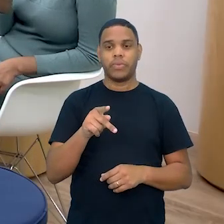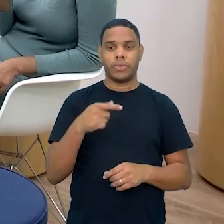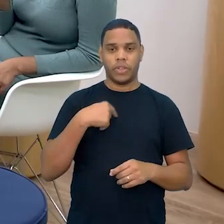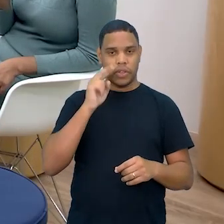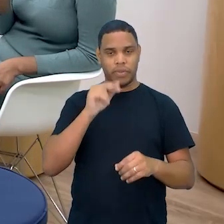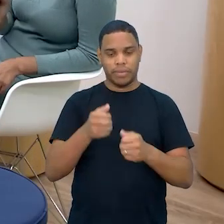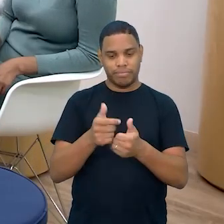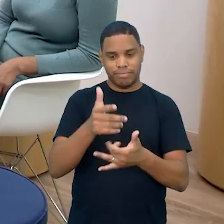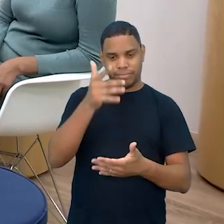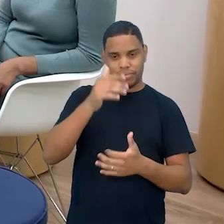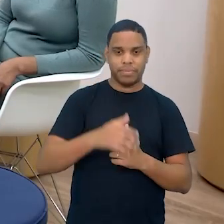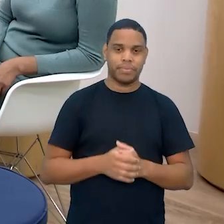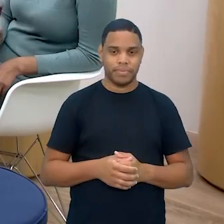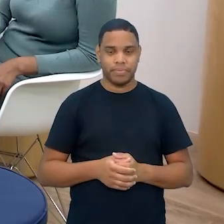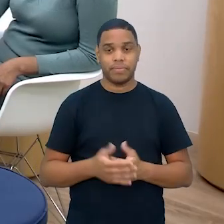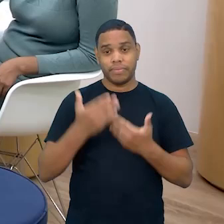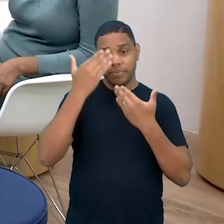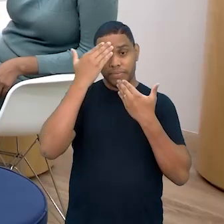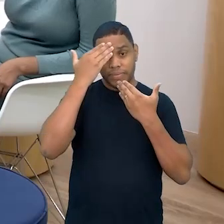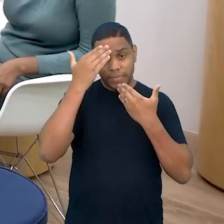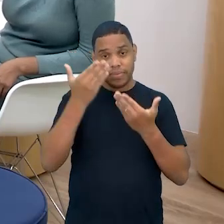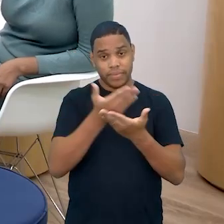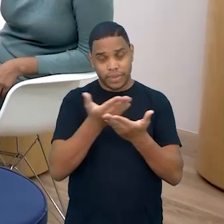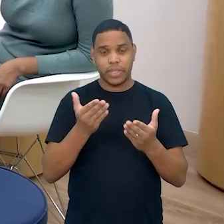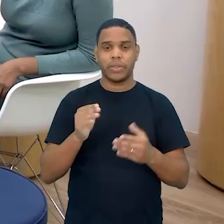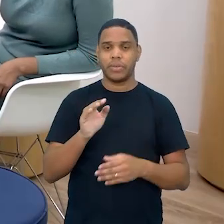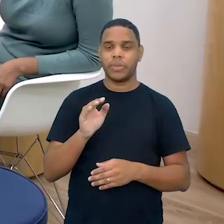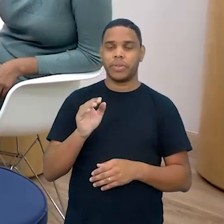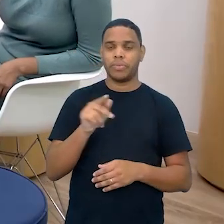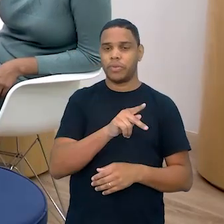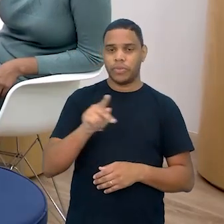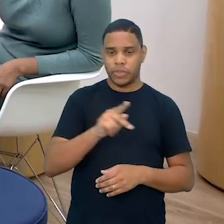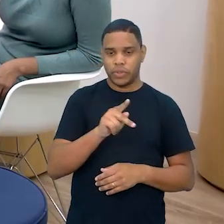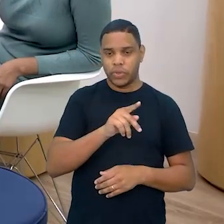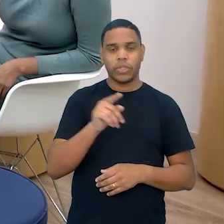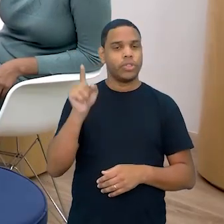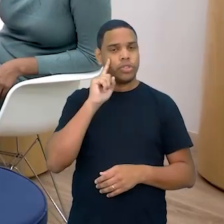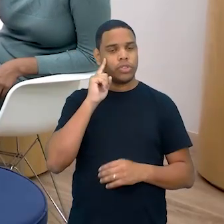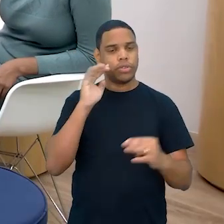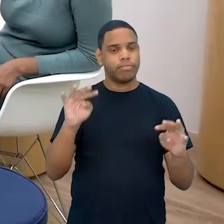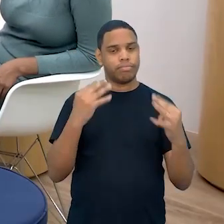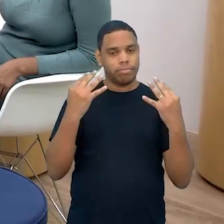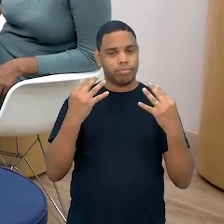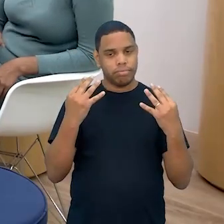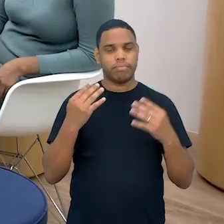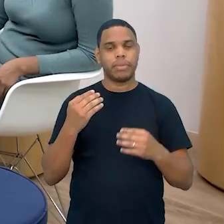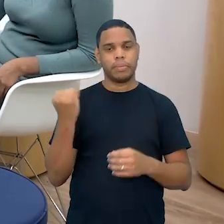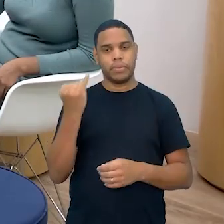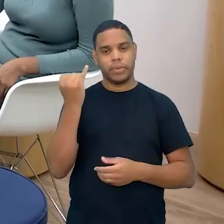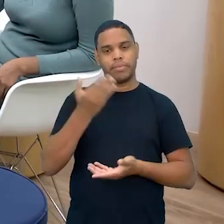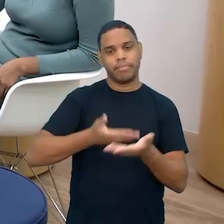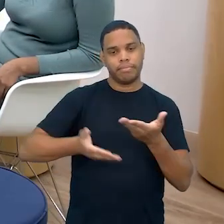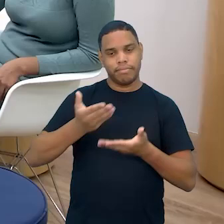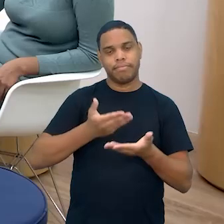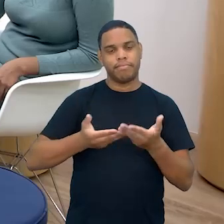pelo chat. Nós agradecemos muito aos professores que nos acompanham diariamente.